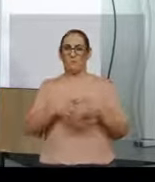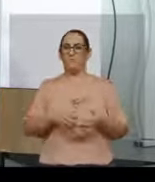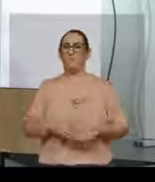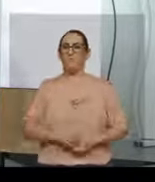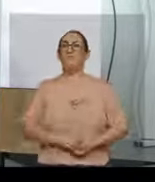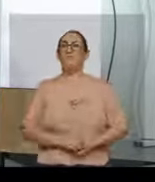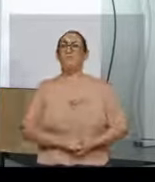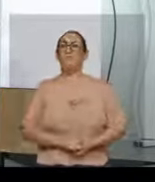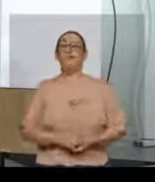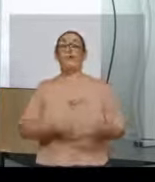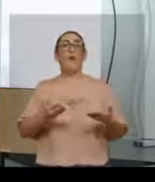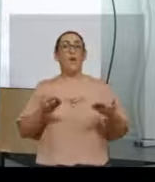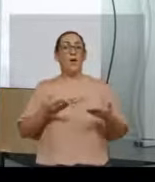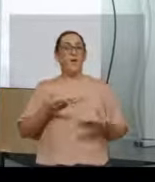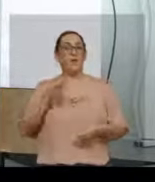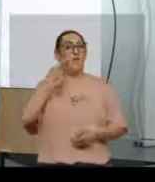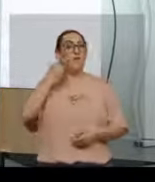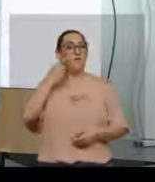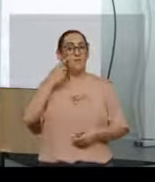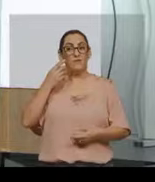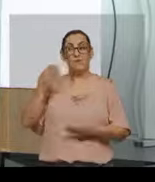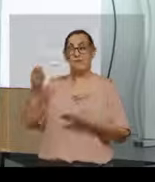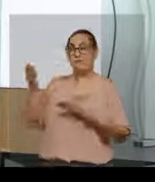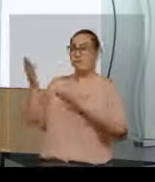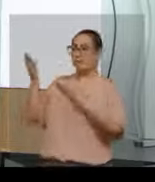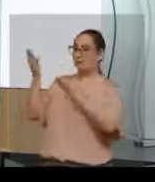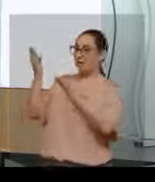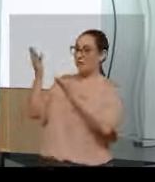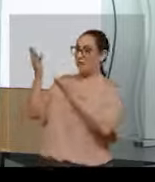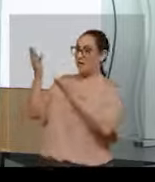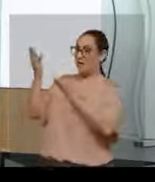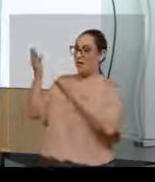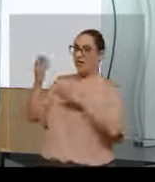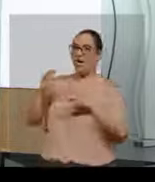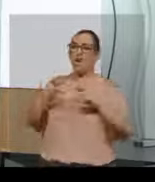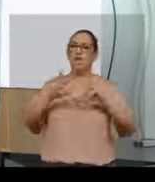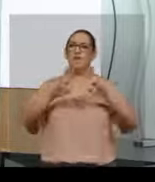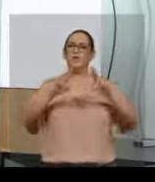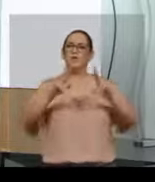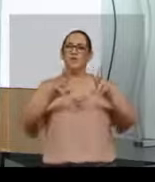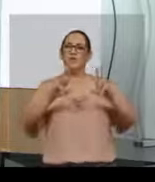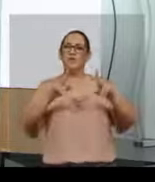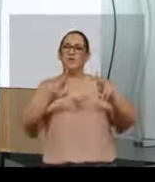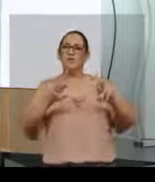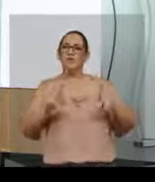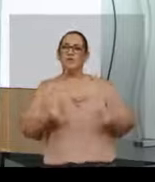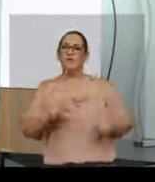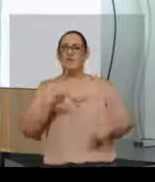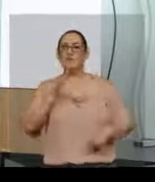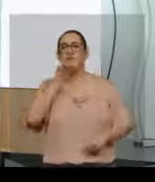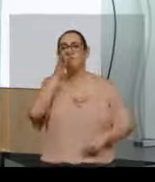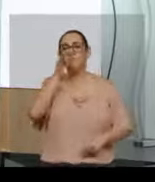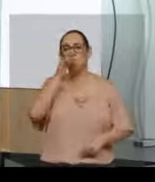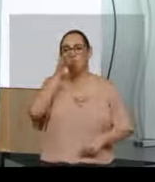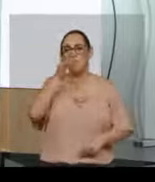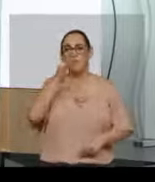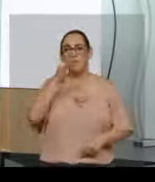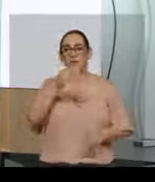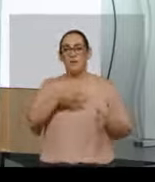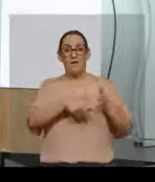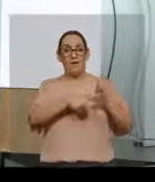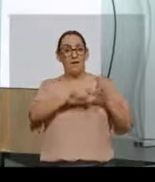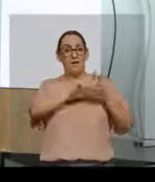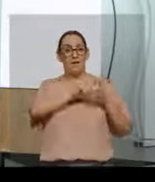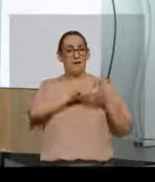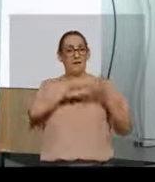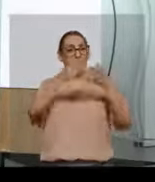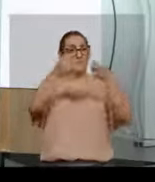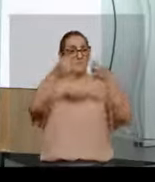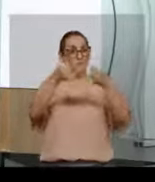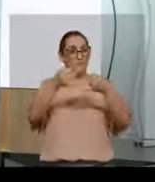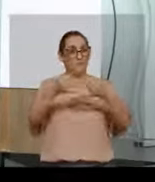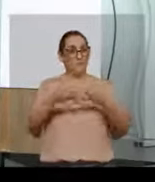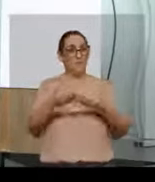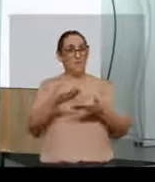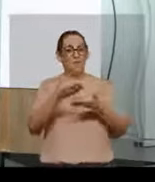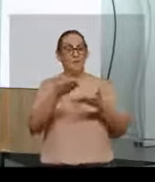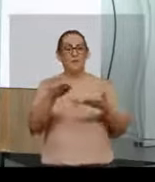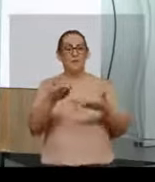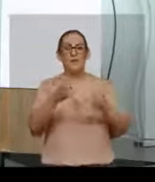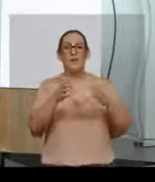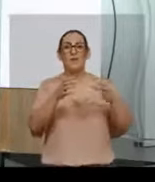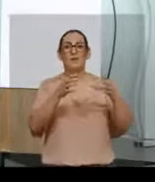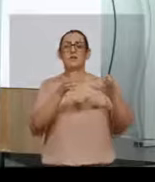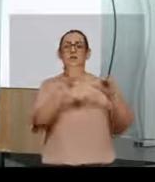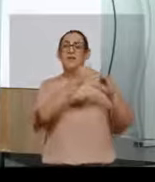então. Diversidade das plantas. Falei, então, das características. Vamos ver aqui agora esse